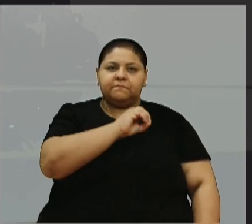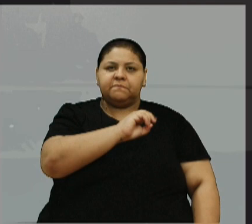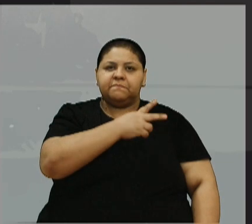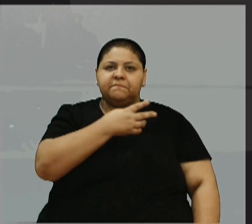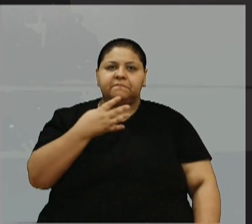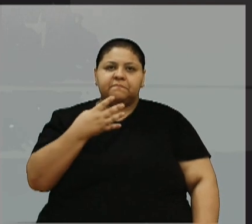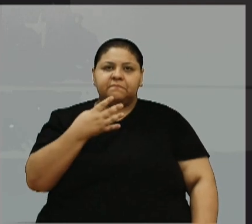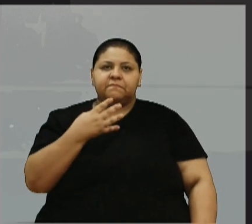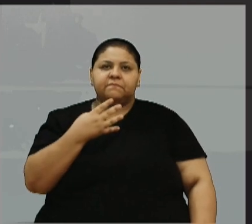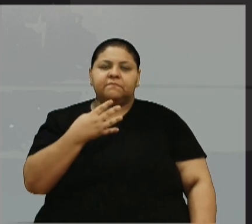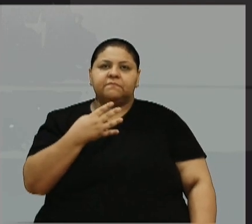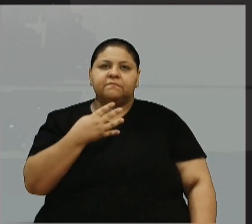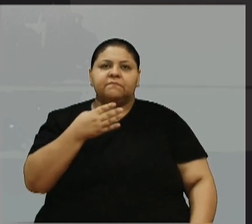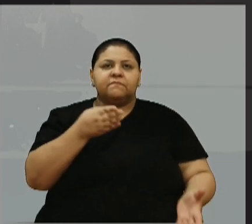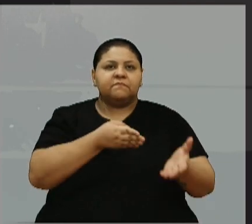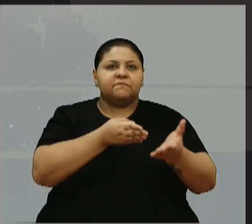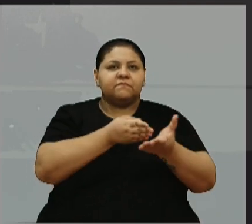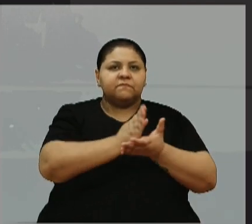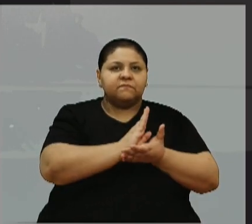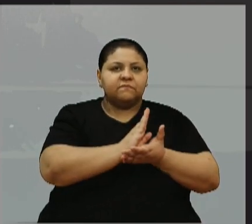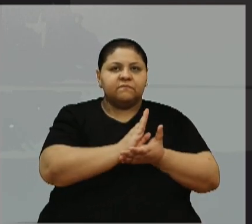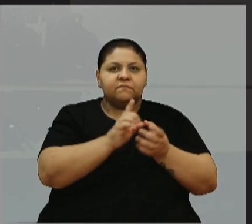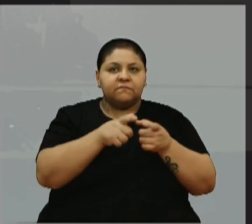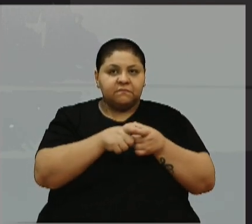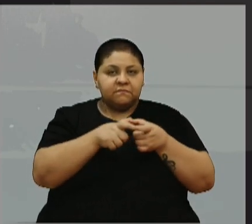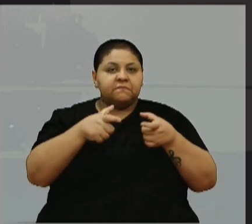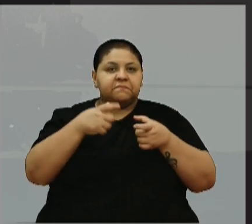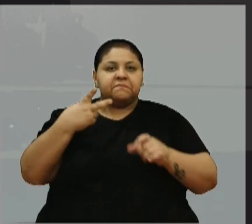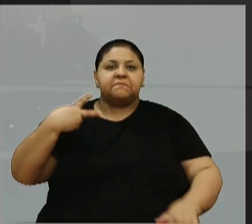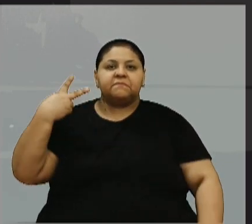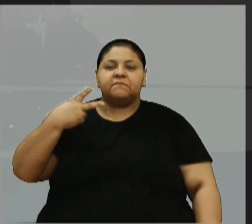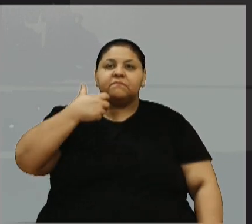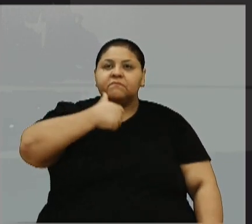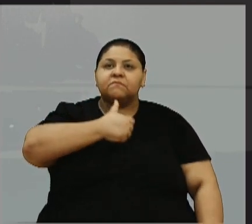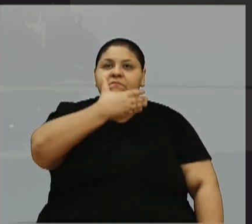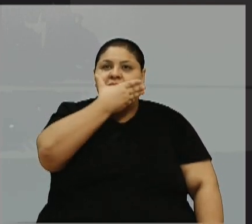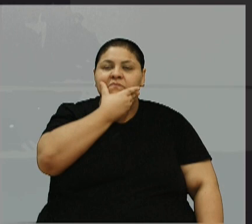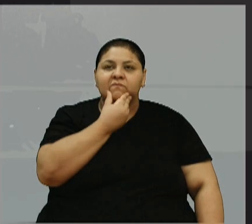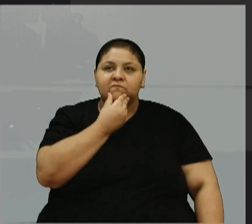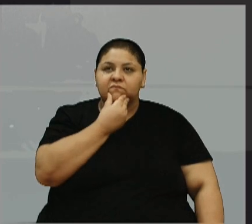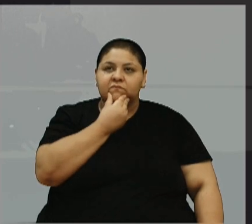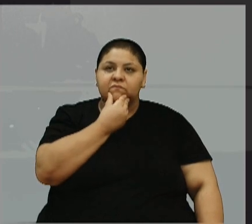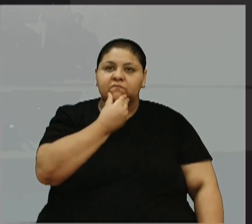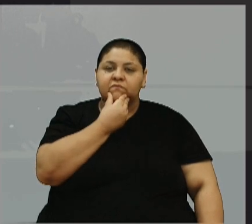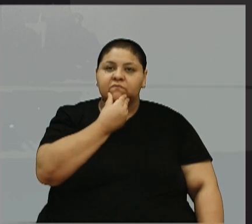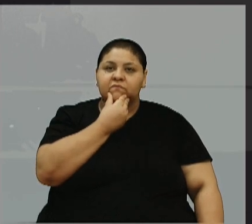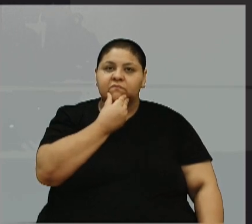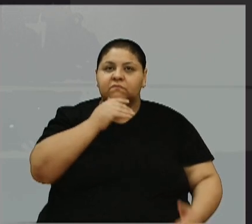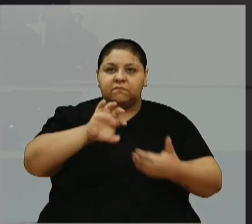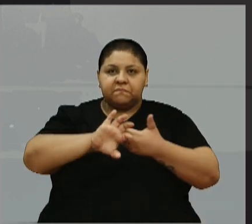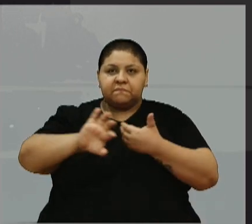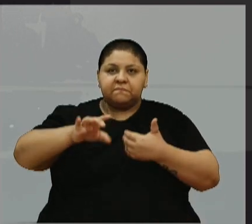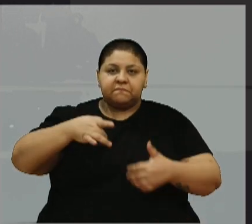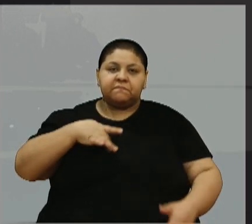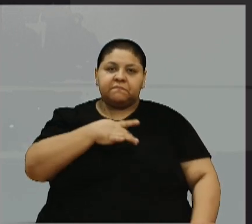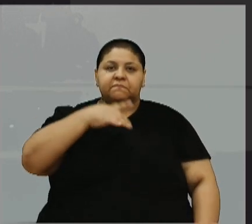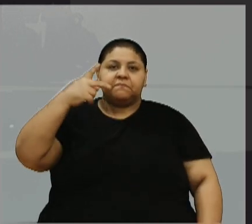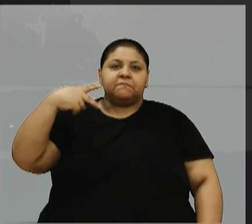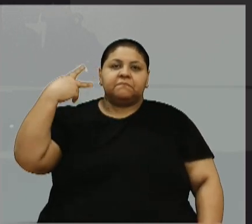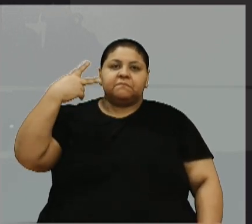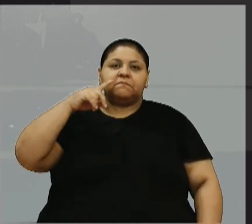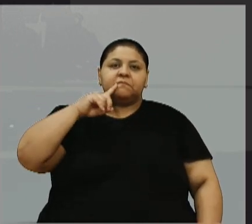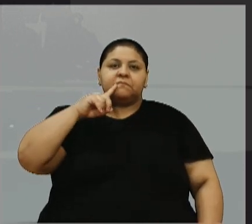104/2024 foi aprovado por unanimidade das vereadoras e vereadores. Em licença saúde,